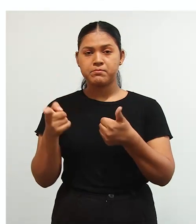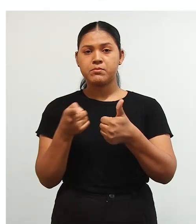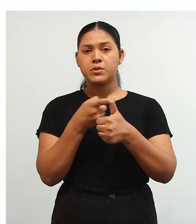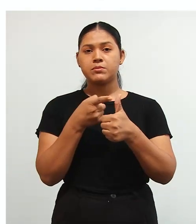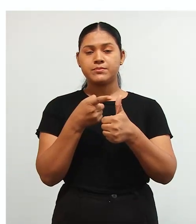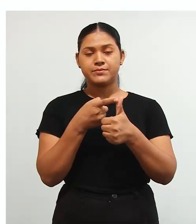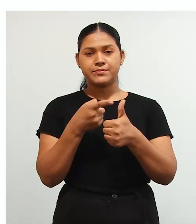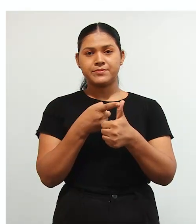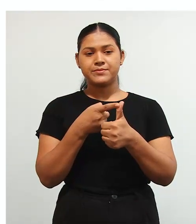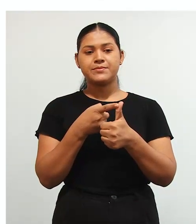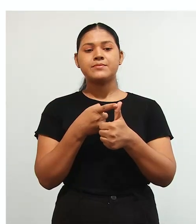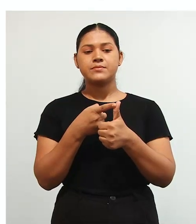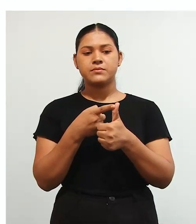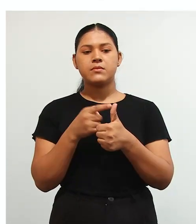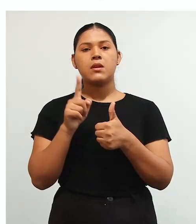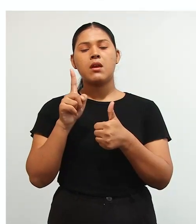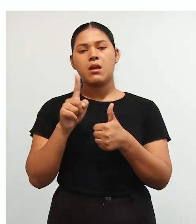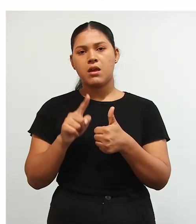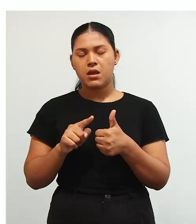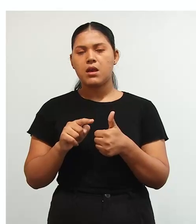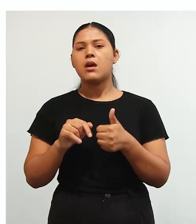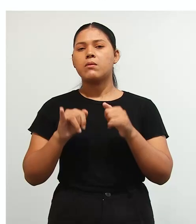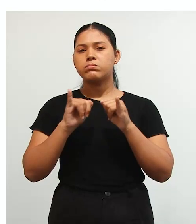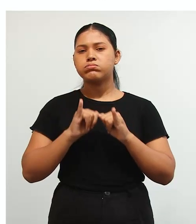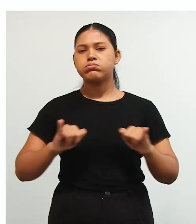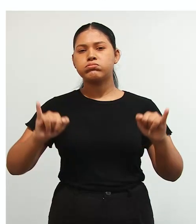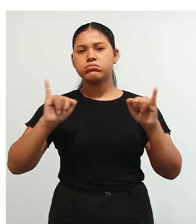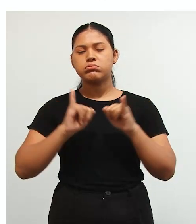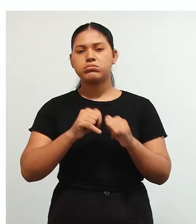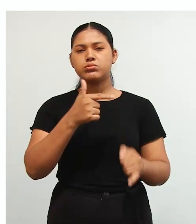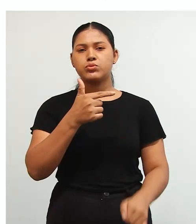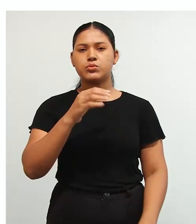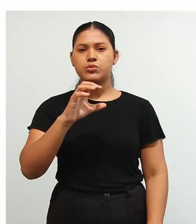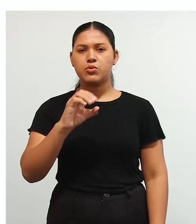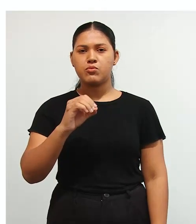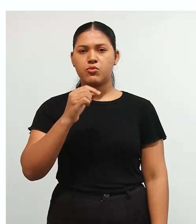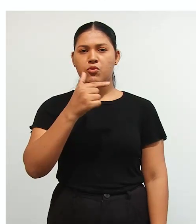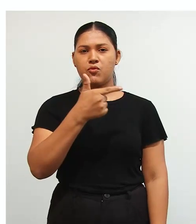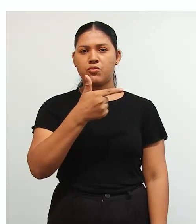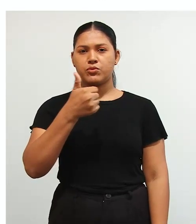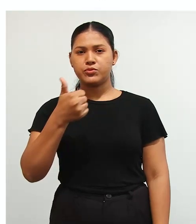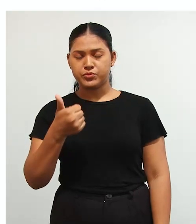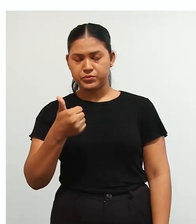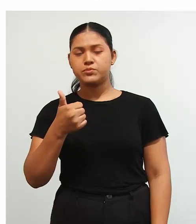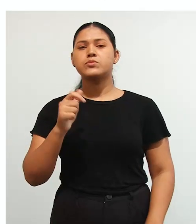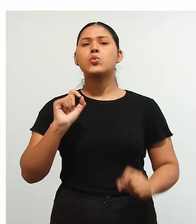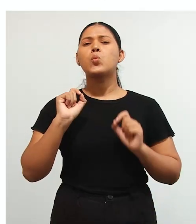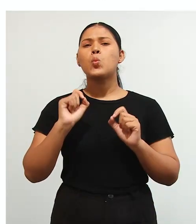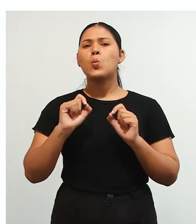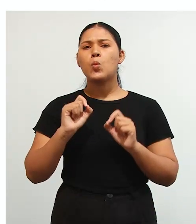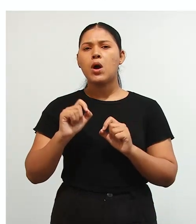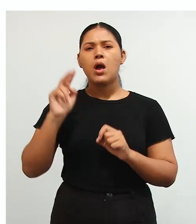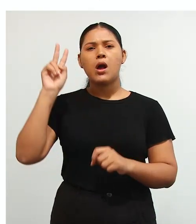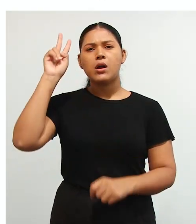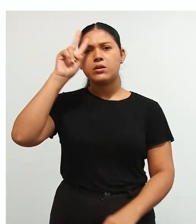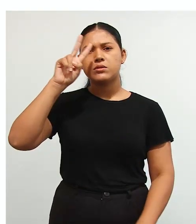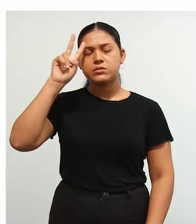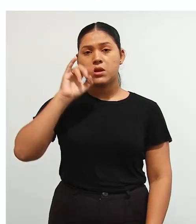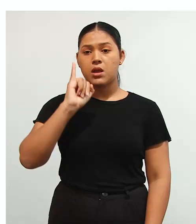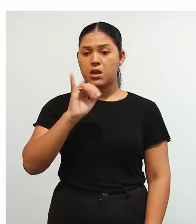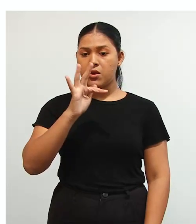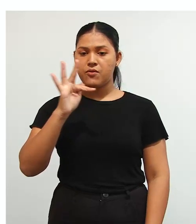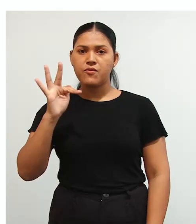primeiro é uma publicação recente, se eu não estou enganado, de 2021, que é uma história dos